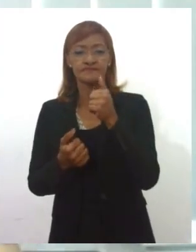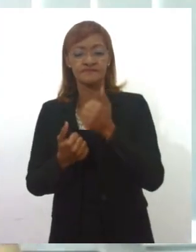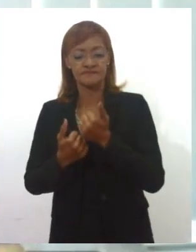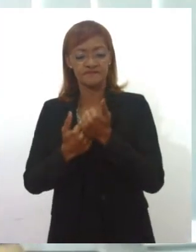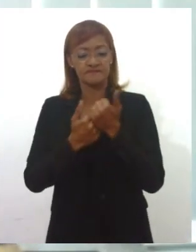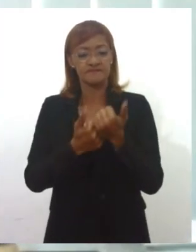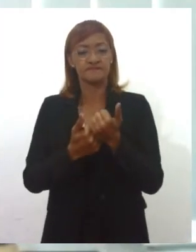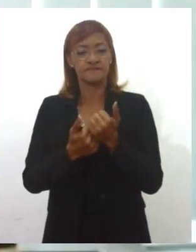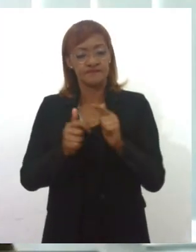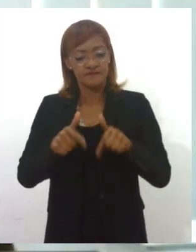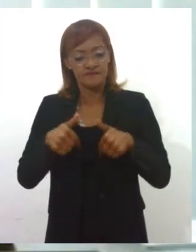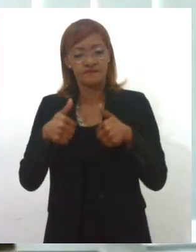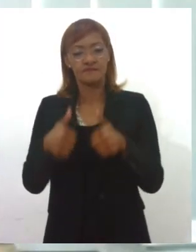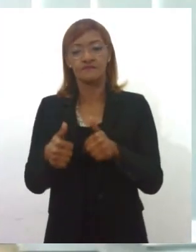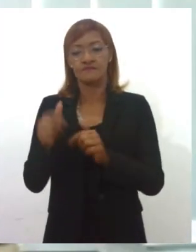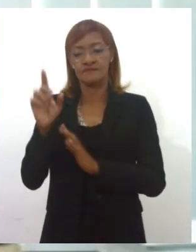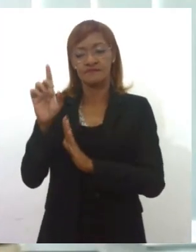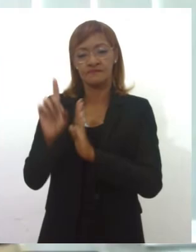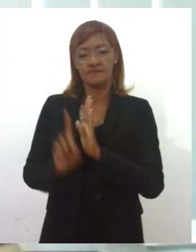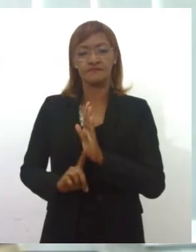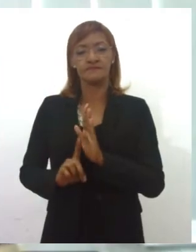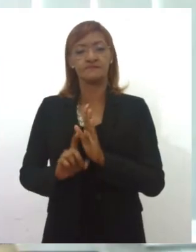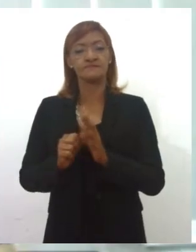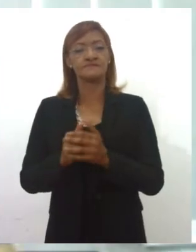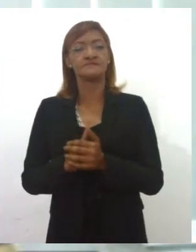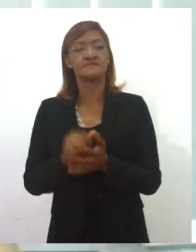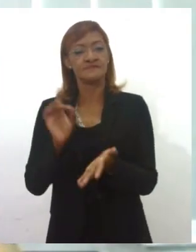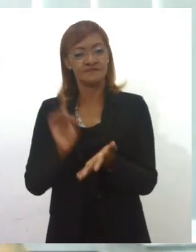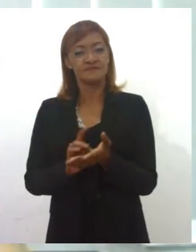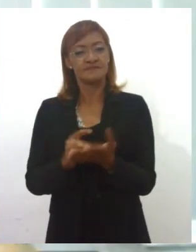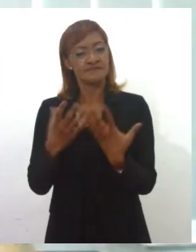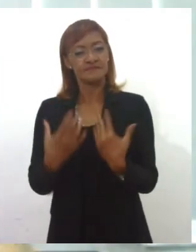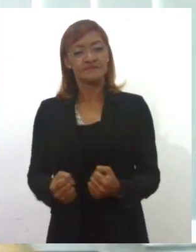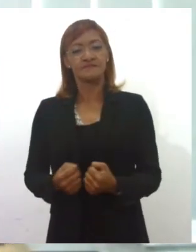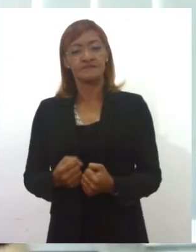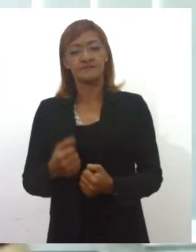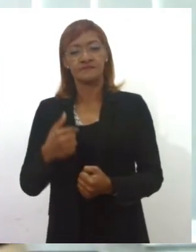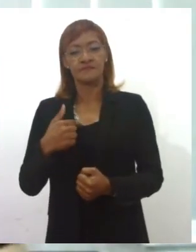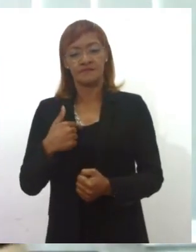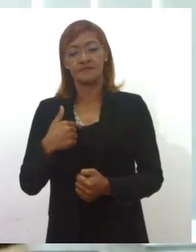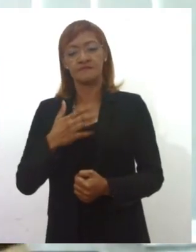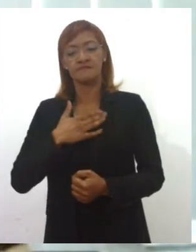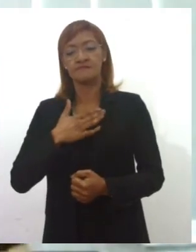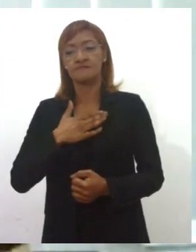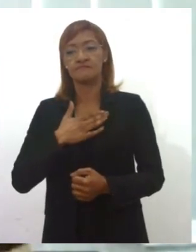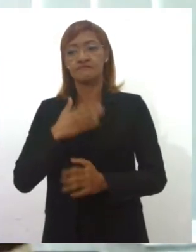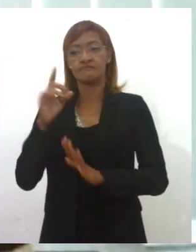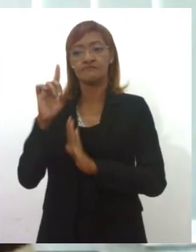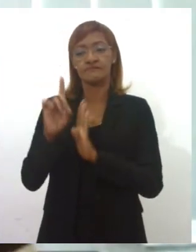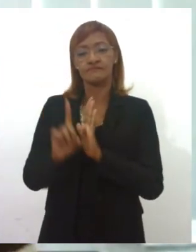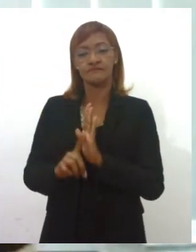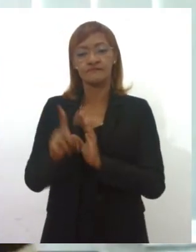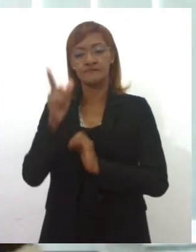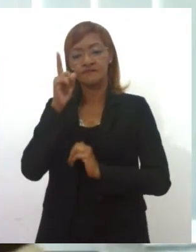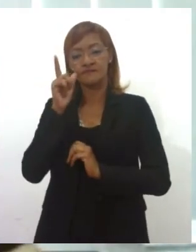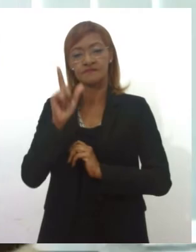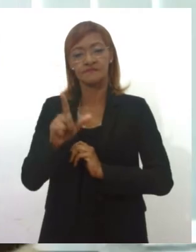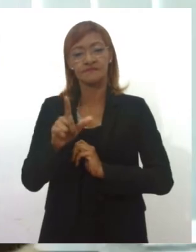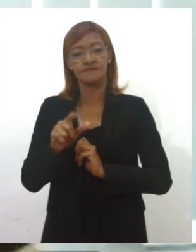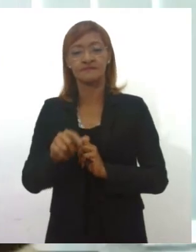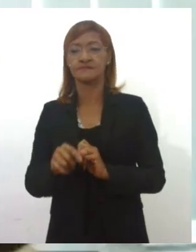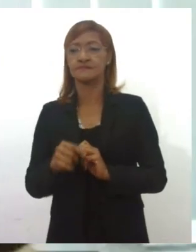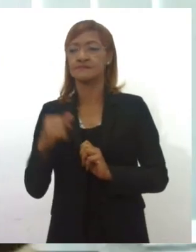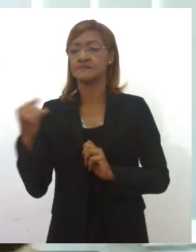próprios direitos corre atrás e pegam ele assim diz assim não eu vou buscar os meus direitos e isso